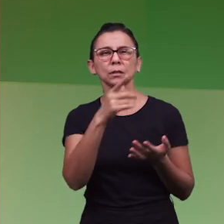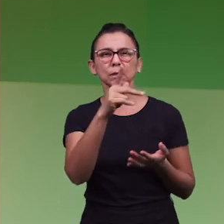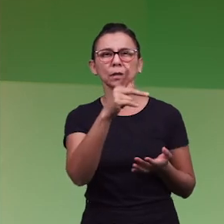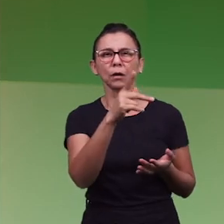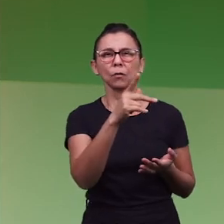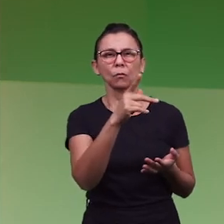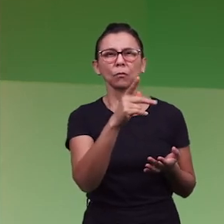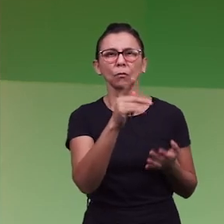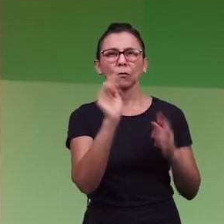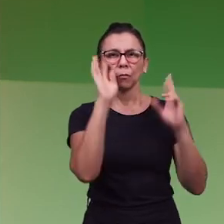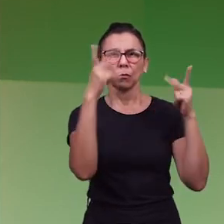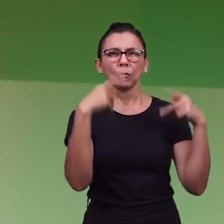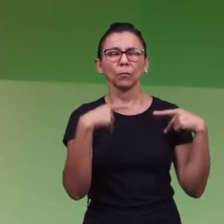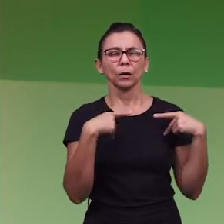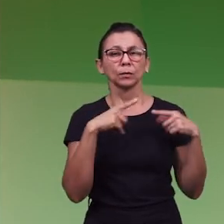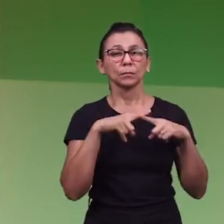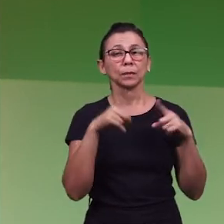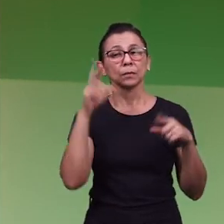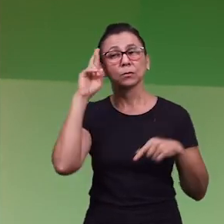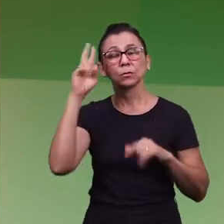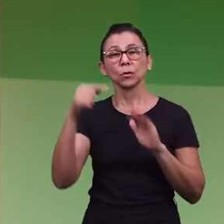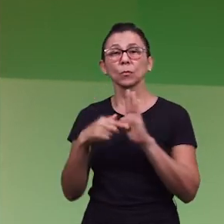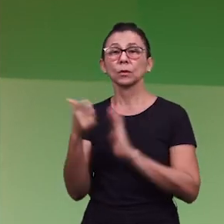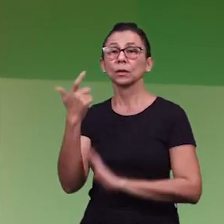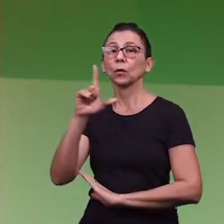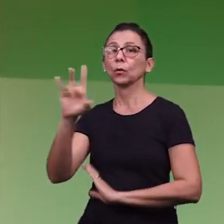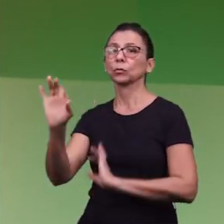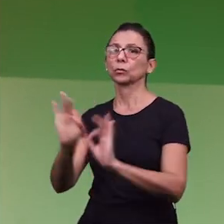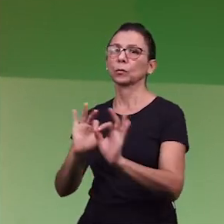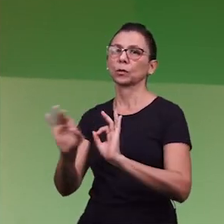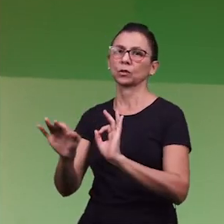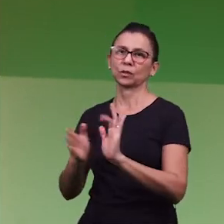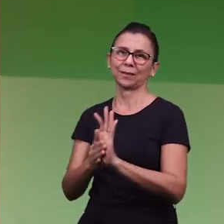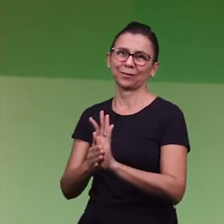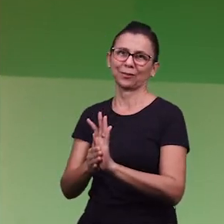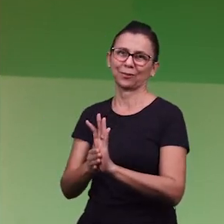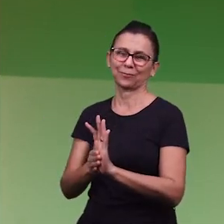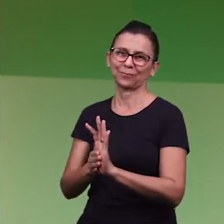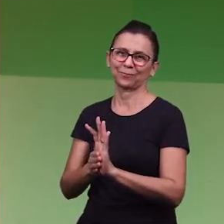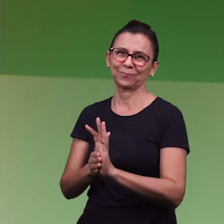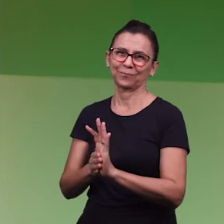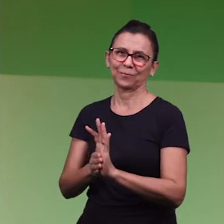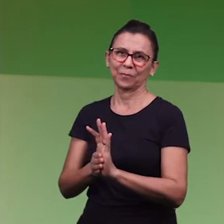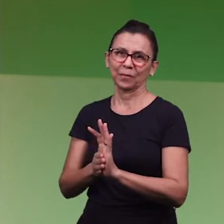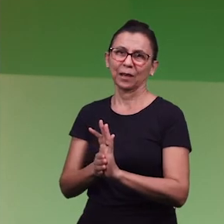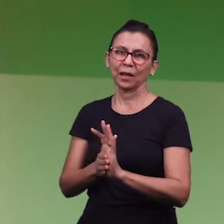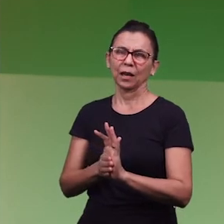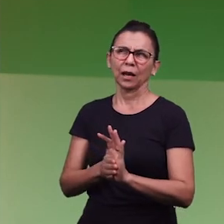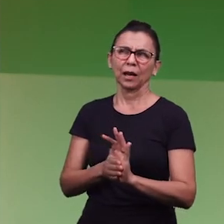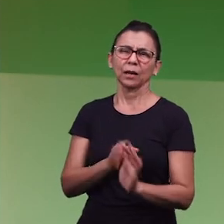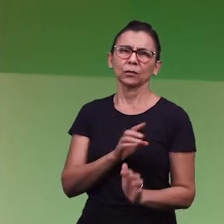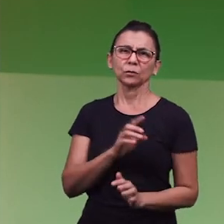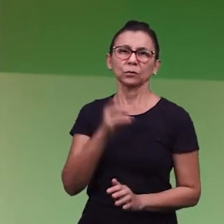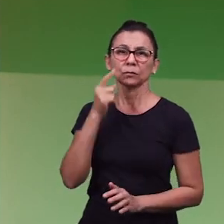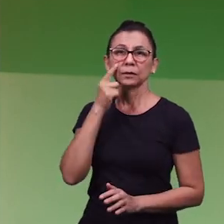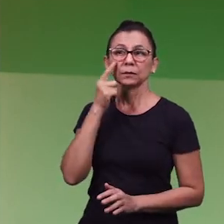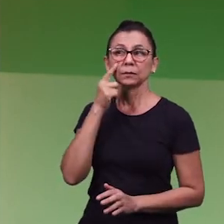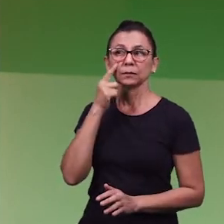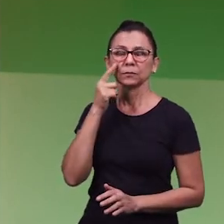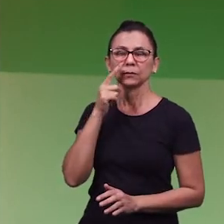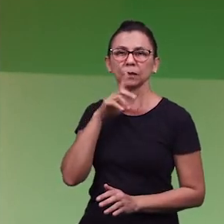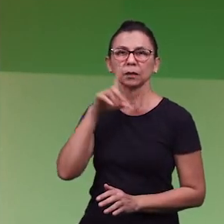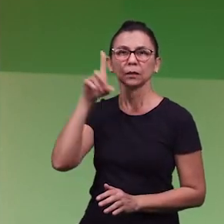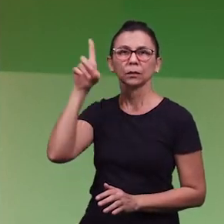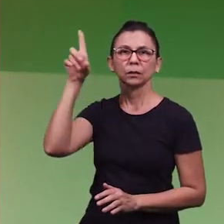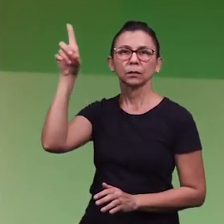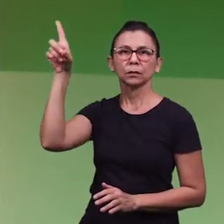naquele sentido, na sua vida, é outro plano. E o resultado disso é que quando você toma conhecimento do plano do Senhor sendo executado, você vai